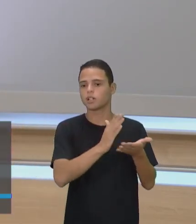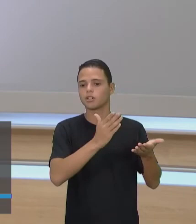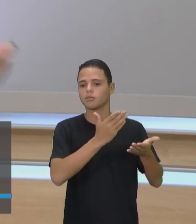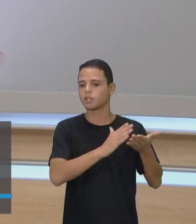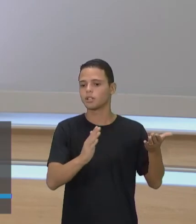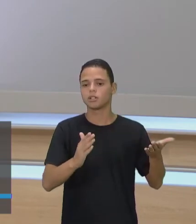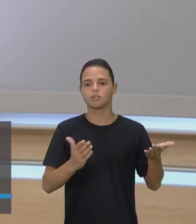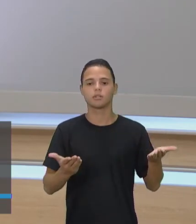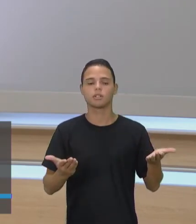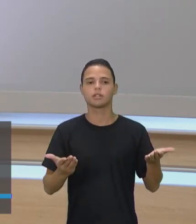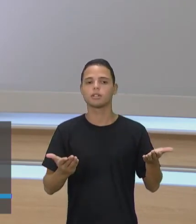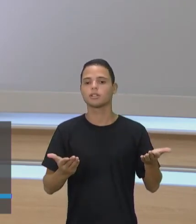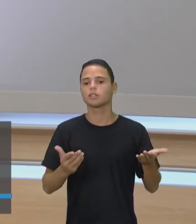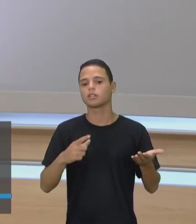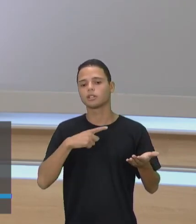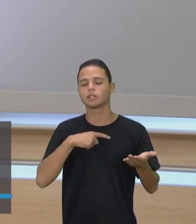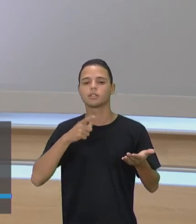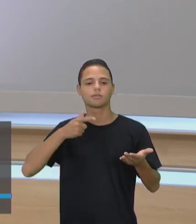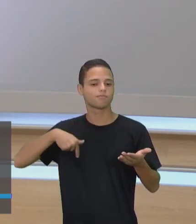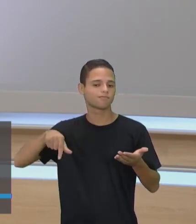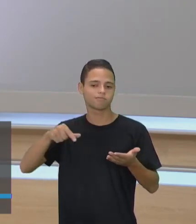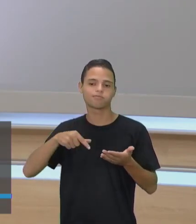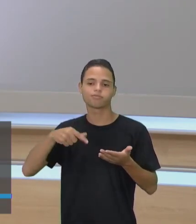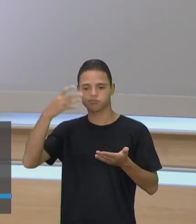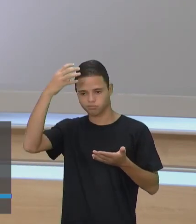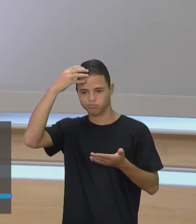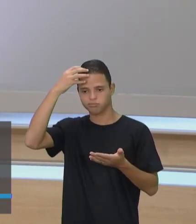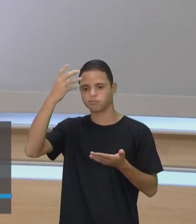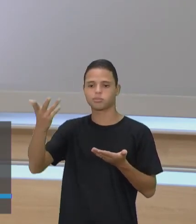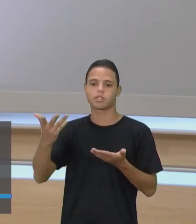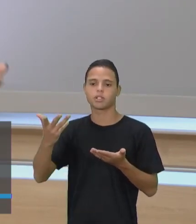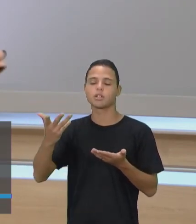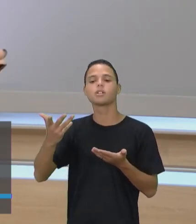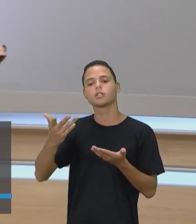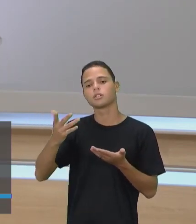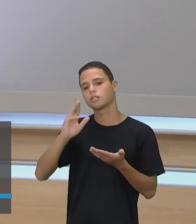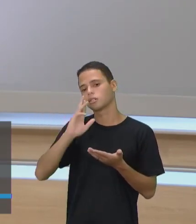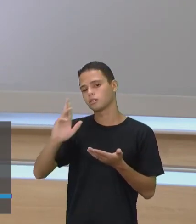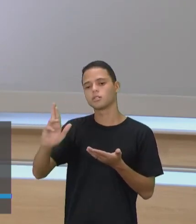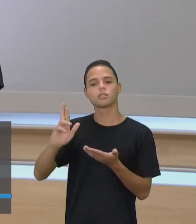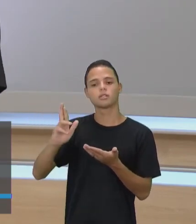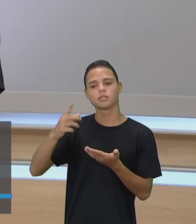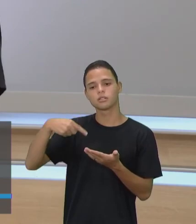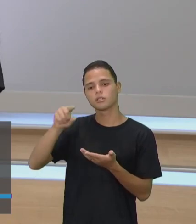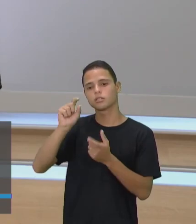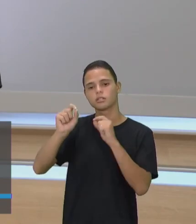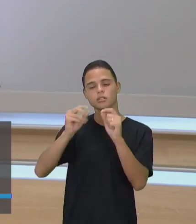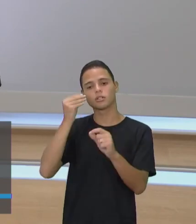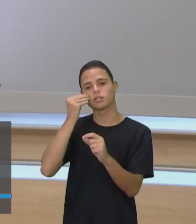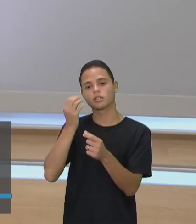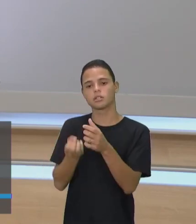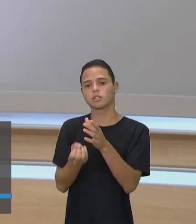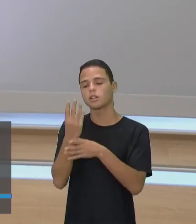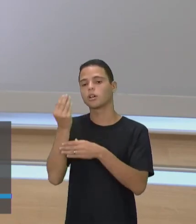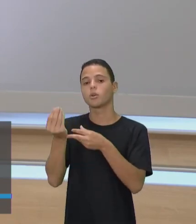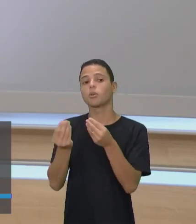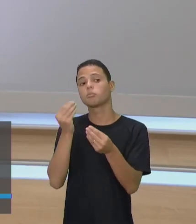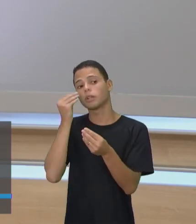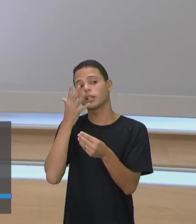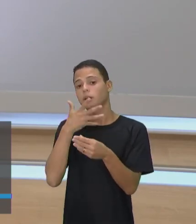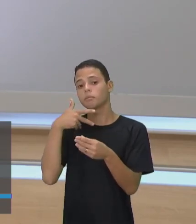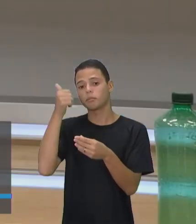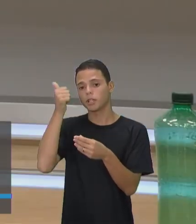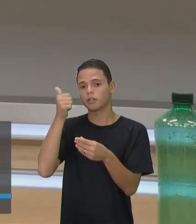e a gente está no meio de tudo isso com a única resposta que a gente, obviamente, está tentando construir juntos de como melhorar essa